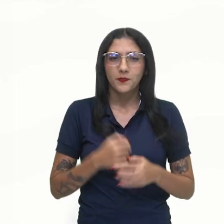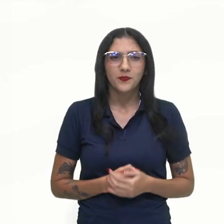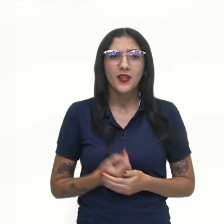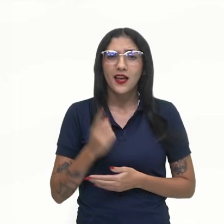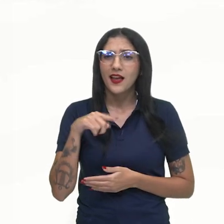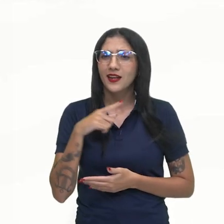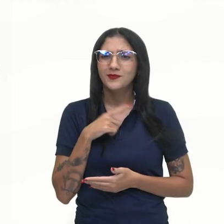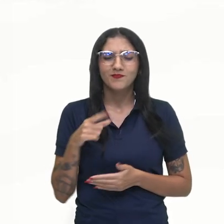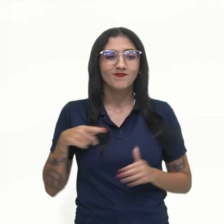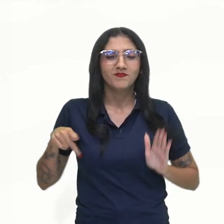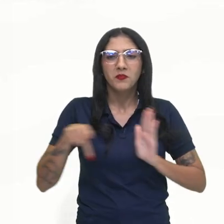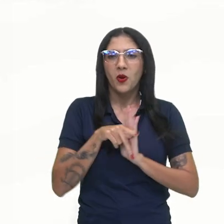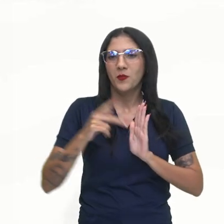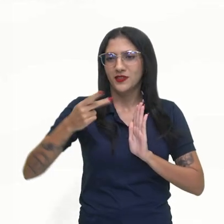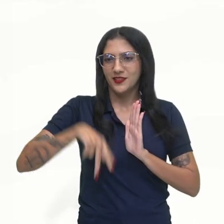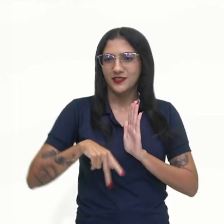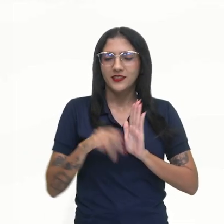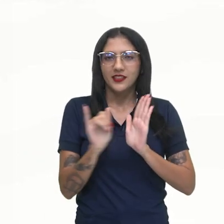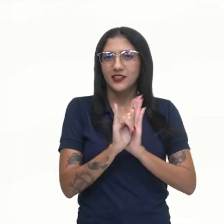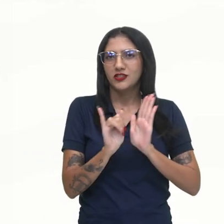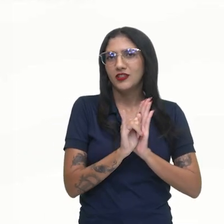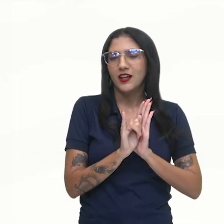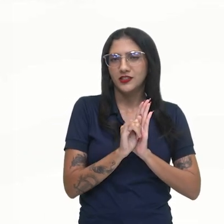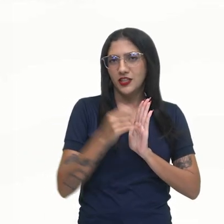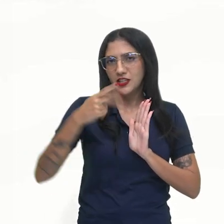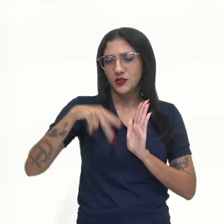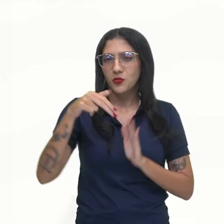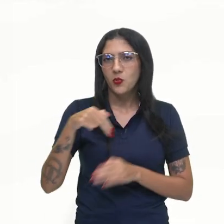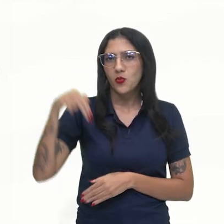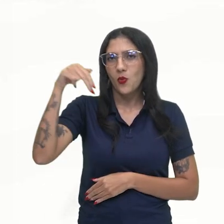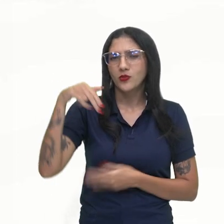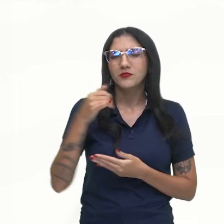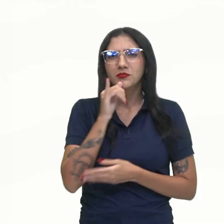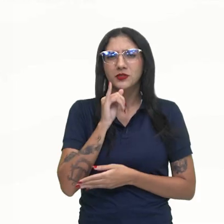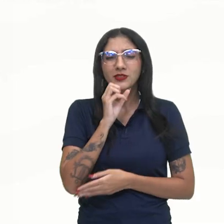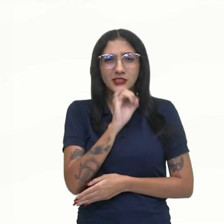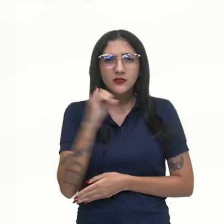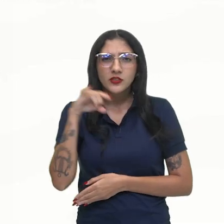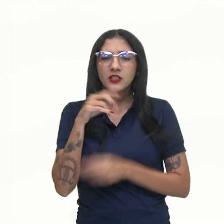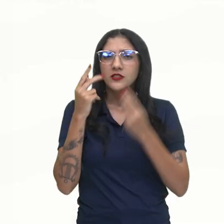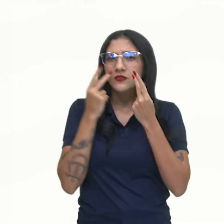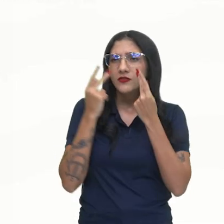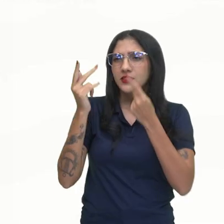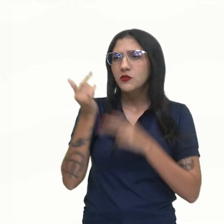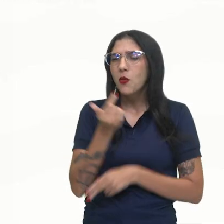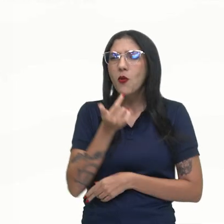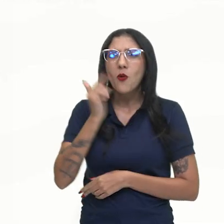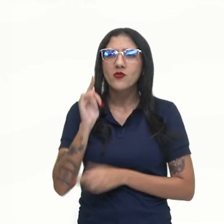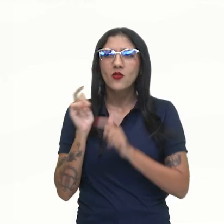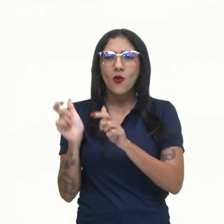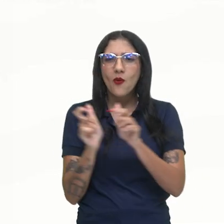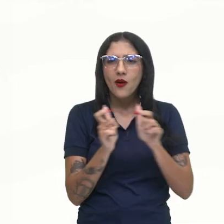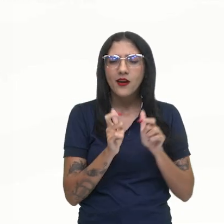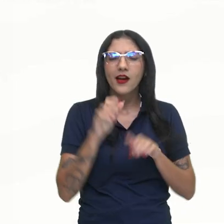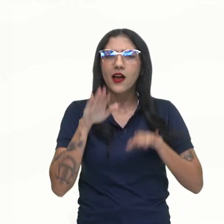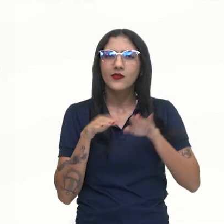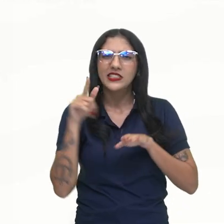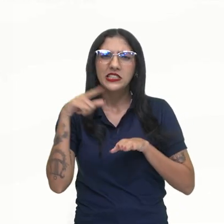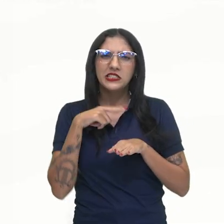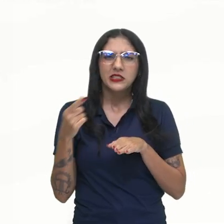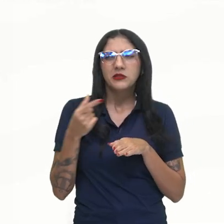muito nossa, ok? Porque se você vai para outros estados, às vezes eles importam de outros